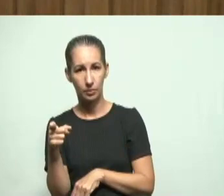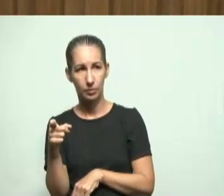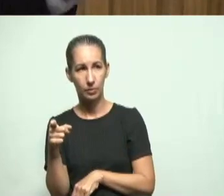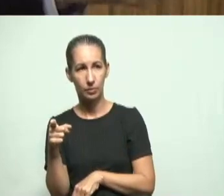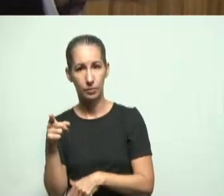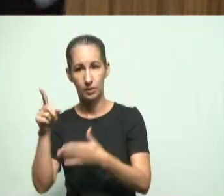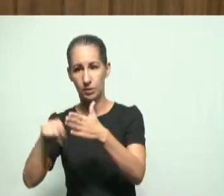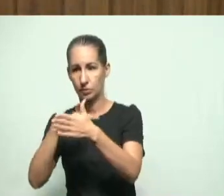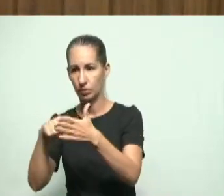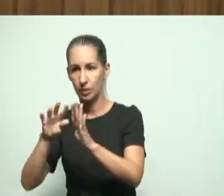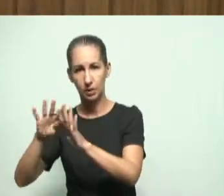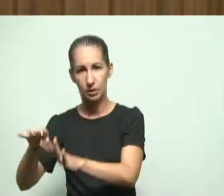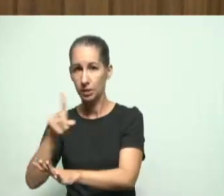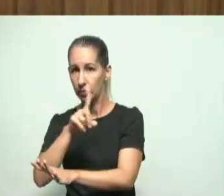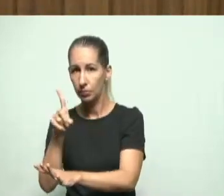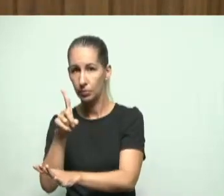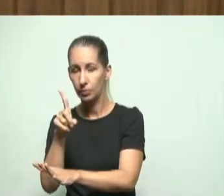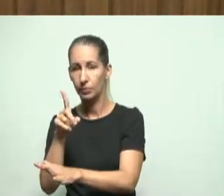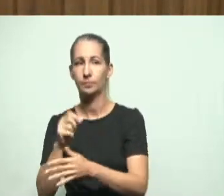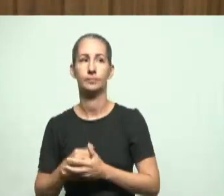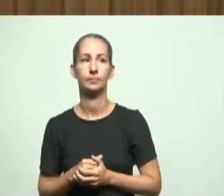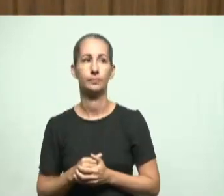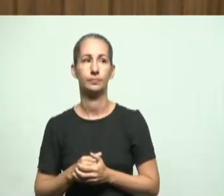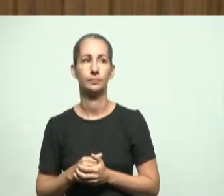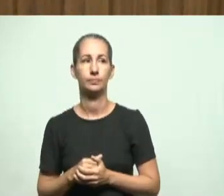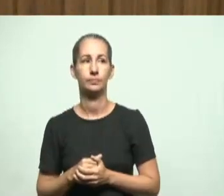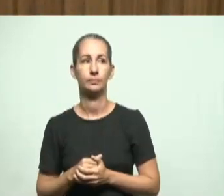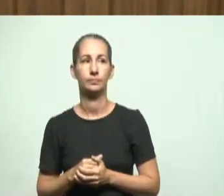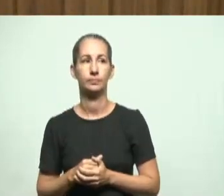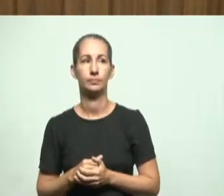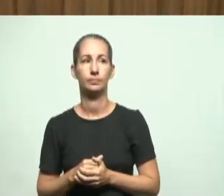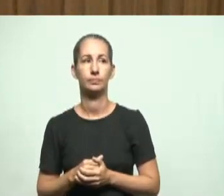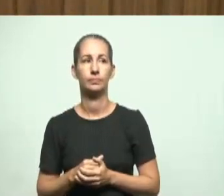ser descontado dele, esse dinheiro,